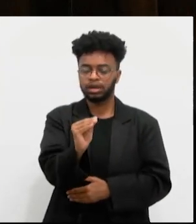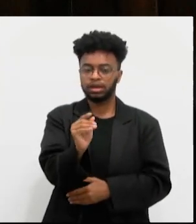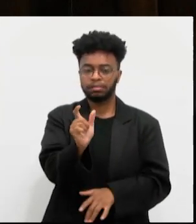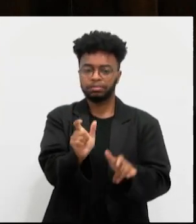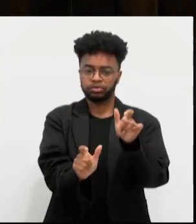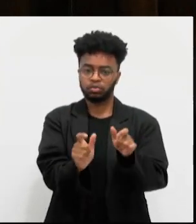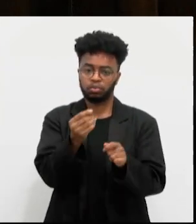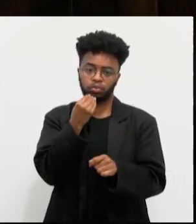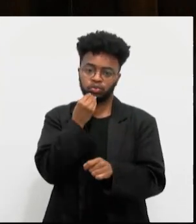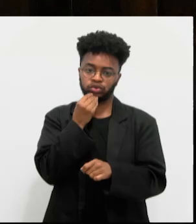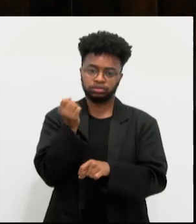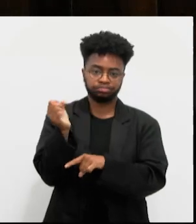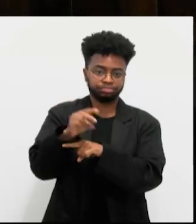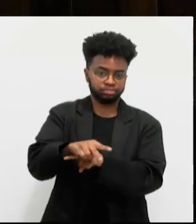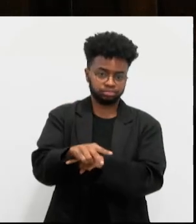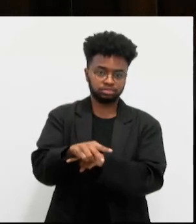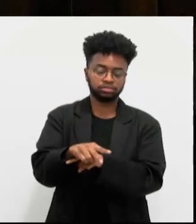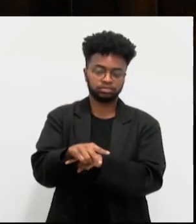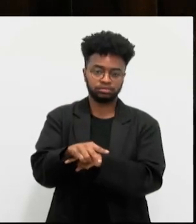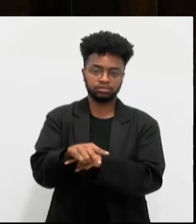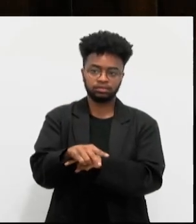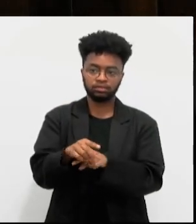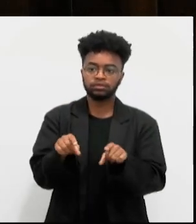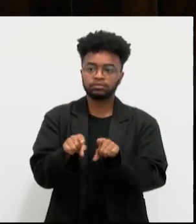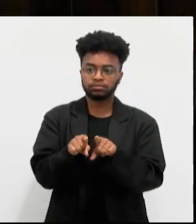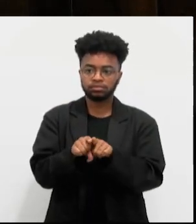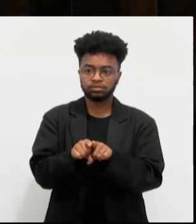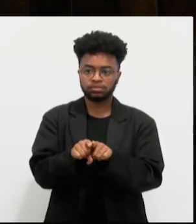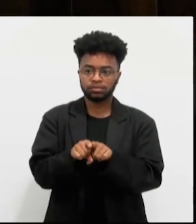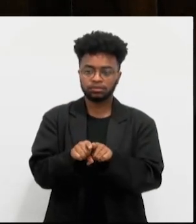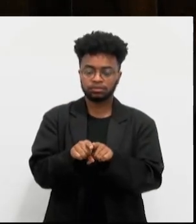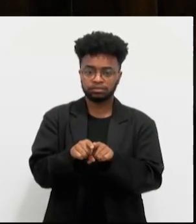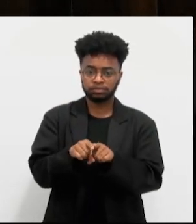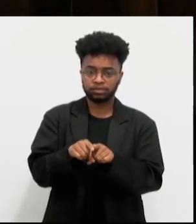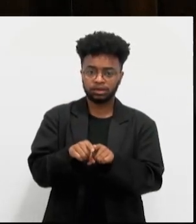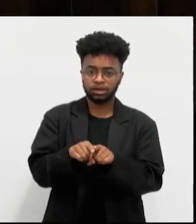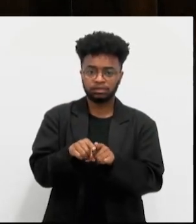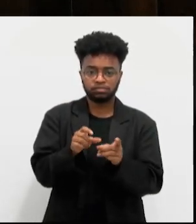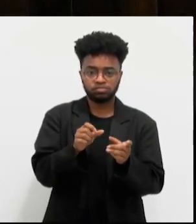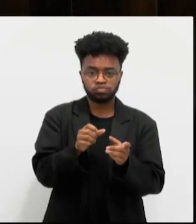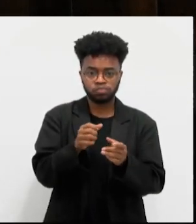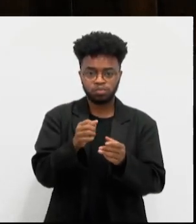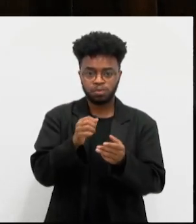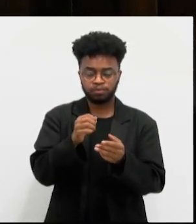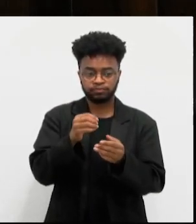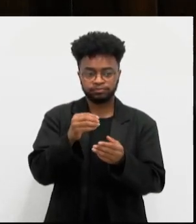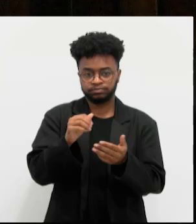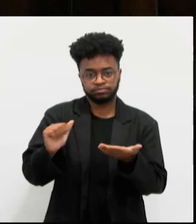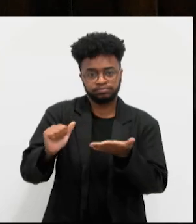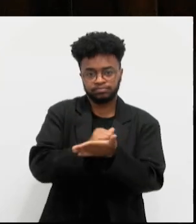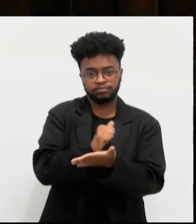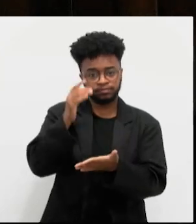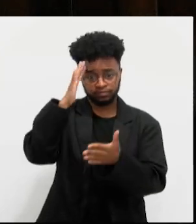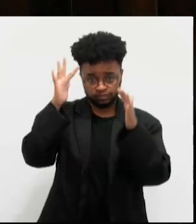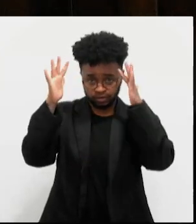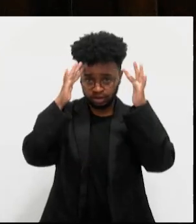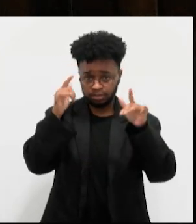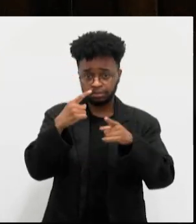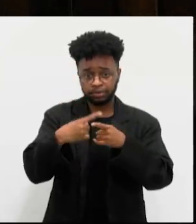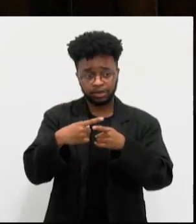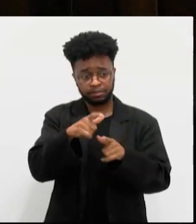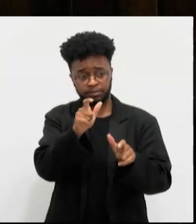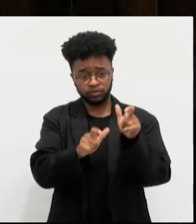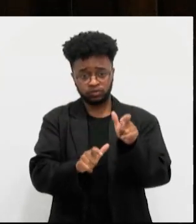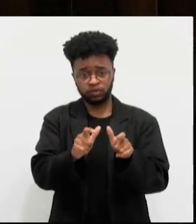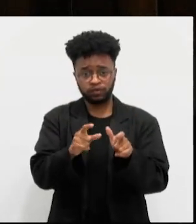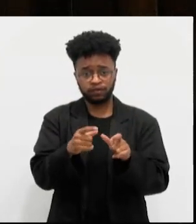na ativa, jogando fora sonhos. Eles ficaram aqui meses acampados na Rua